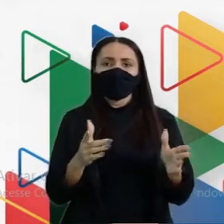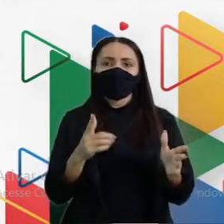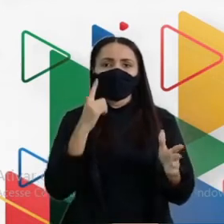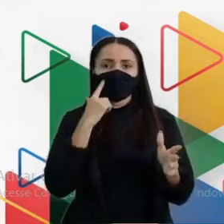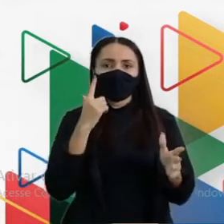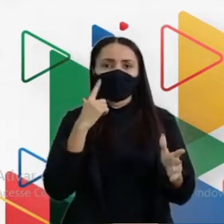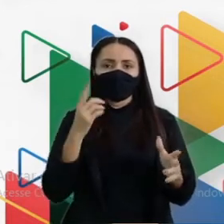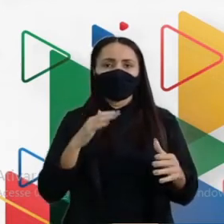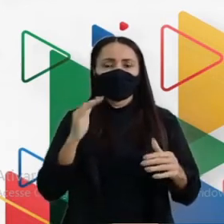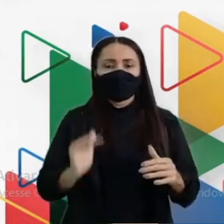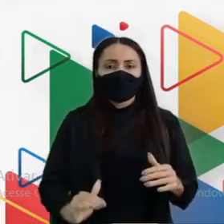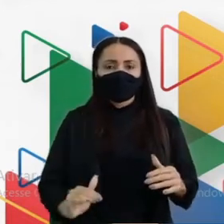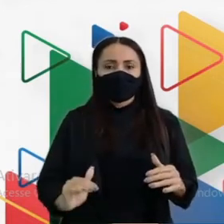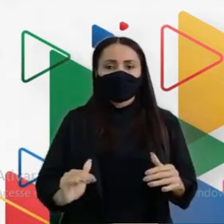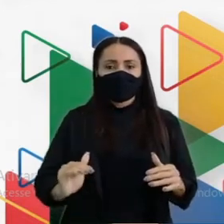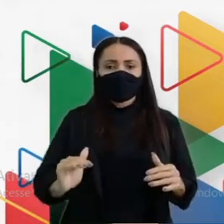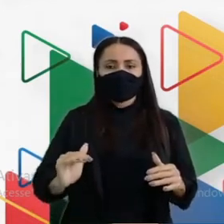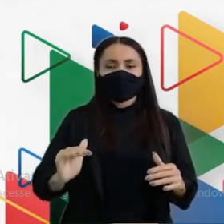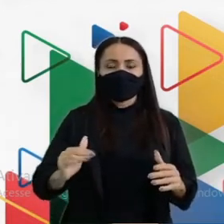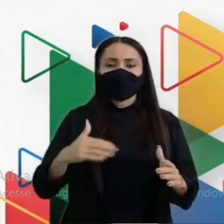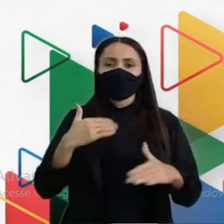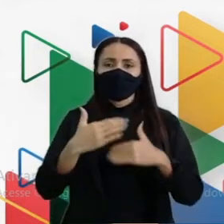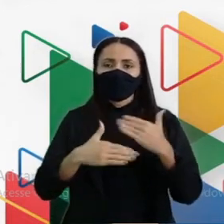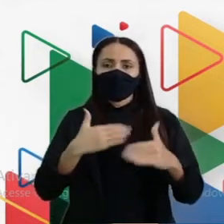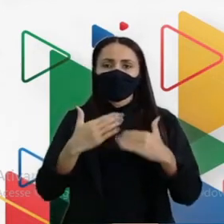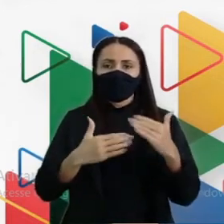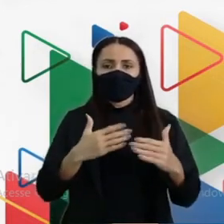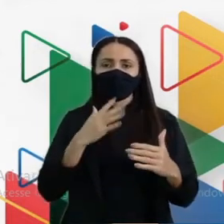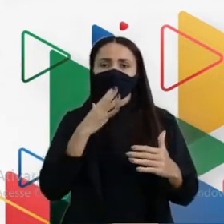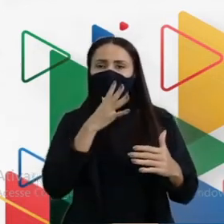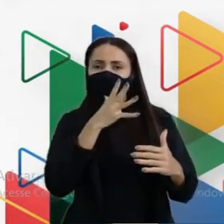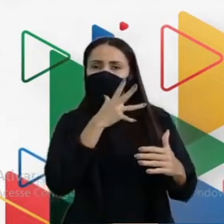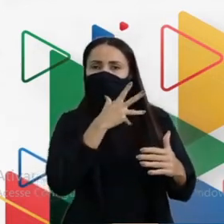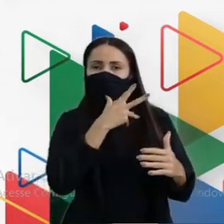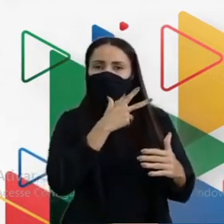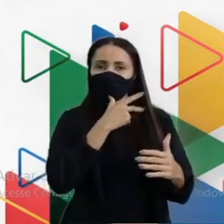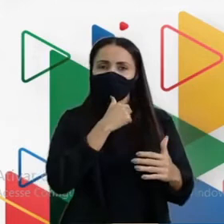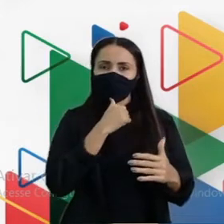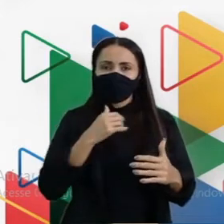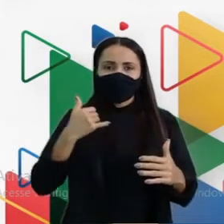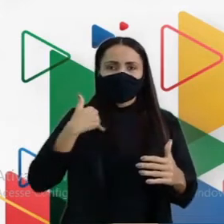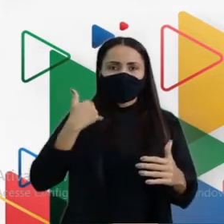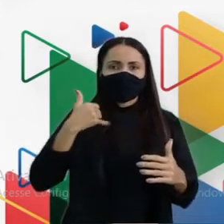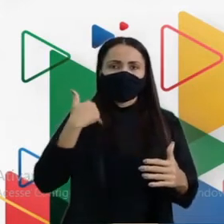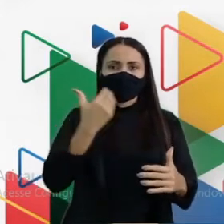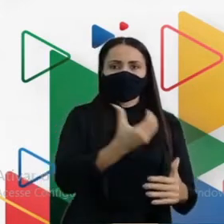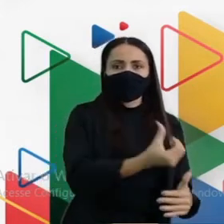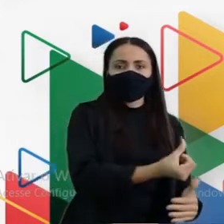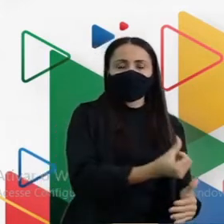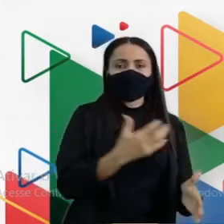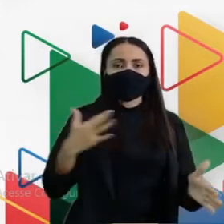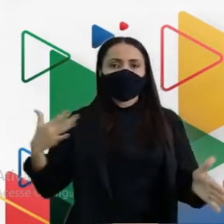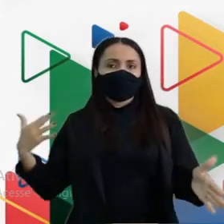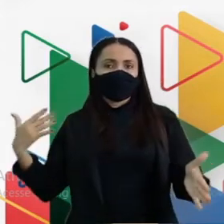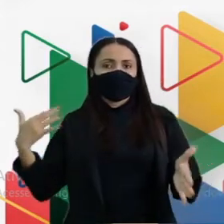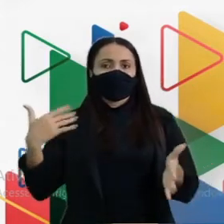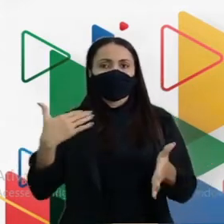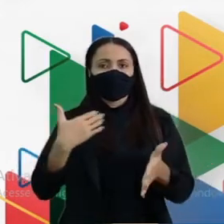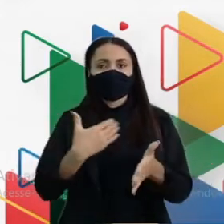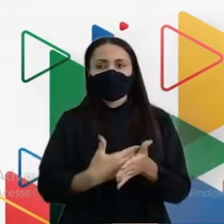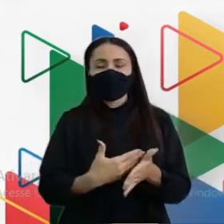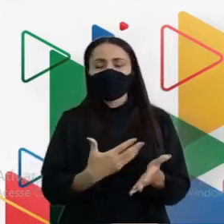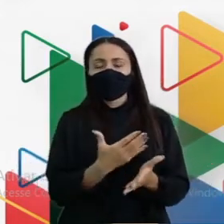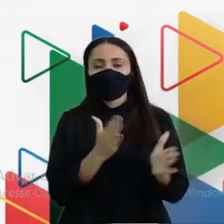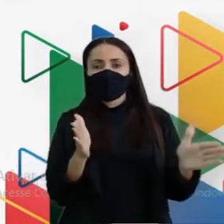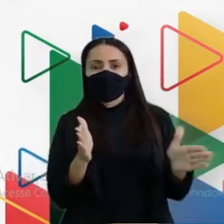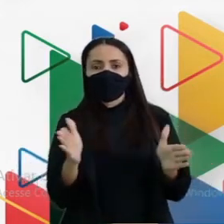em crescimento progressivo, mas devagar, dos 6 até a puberdade, que é quando entra aí a fase,